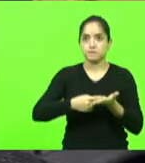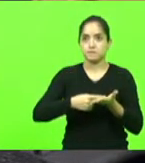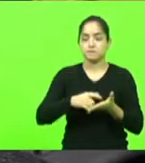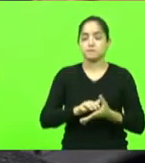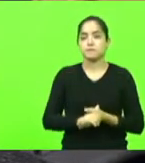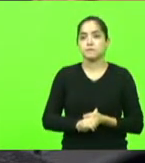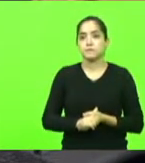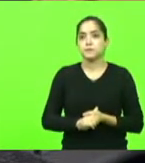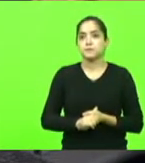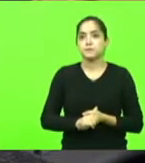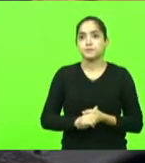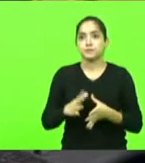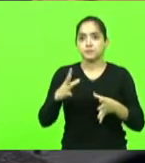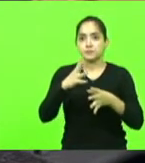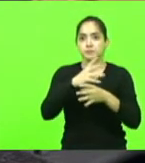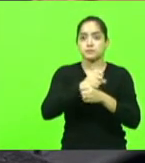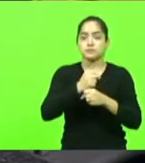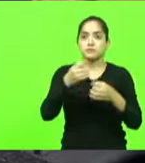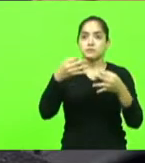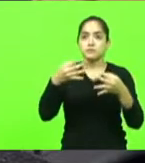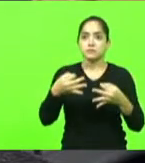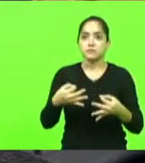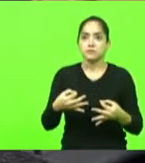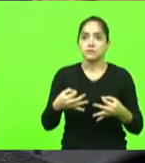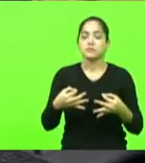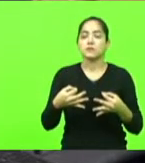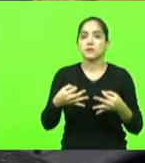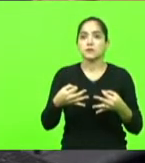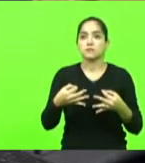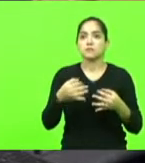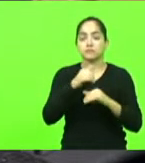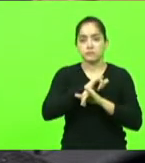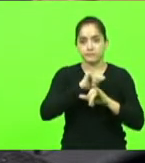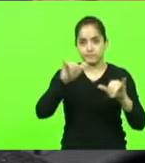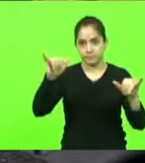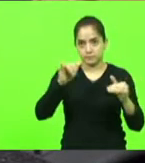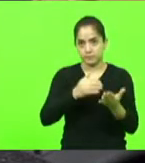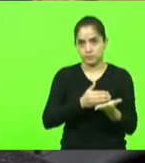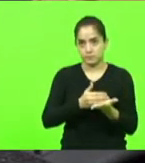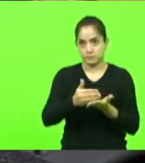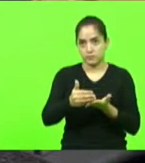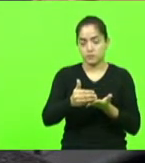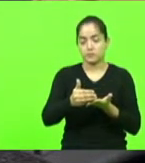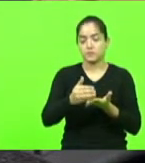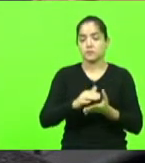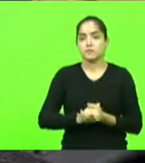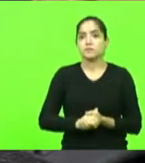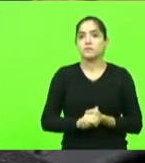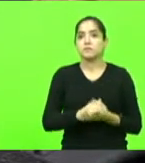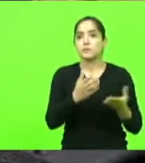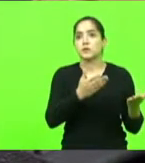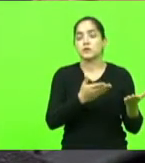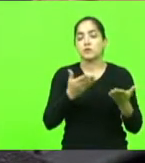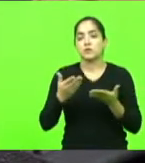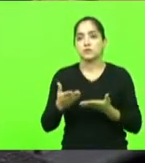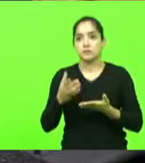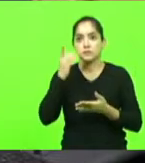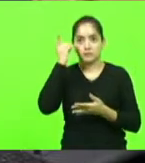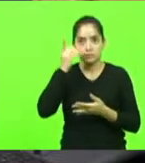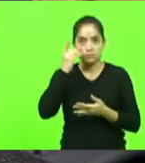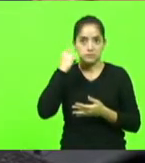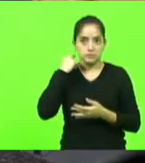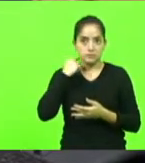ordinária. Havendo quórum regimental, o senhor presidente declarou abertos os trabalhos e convidou o senhor Silvio